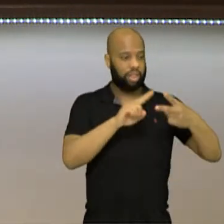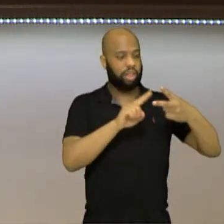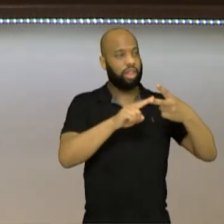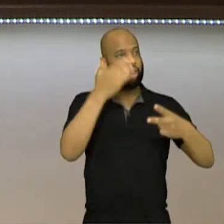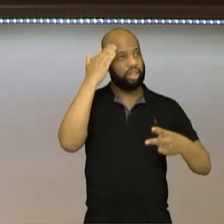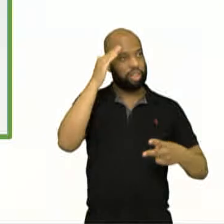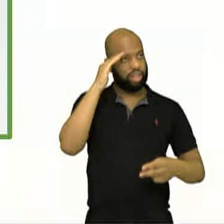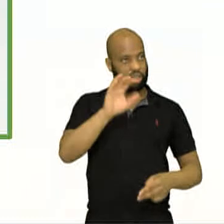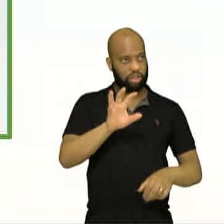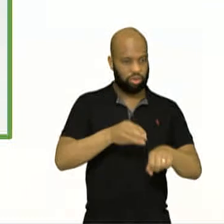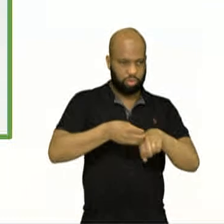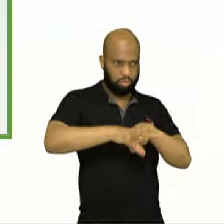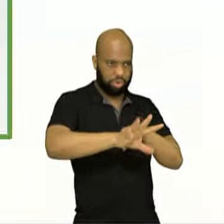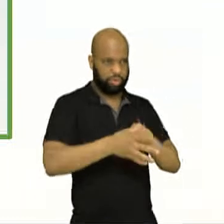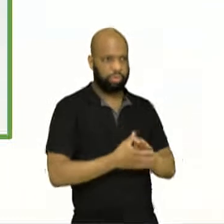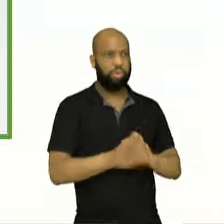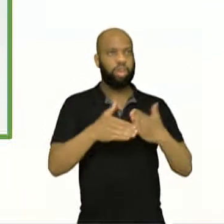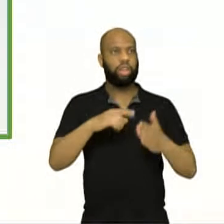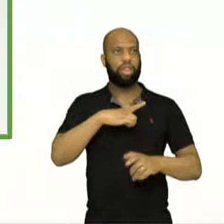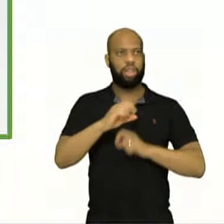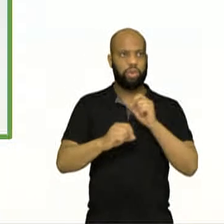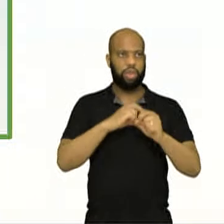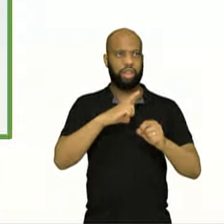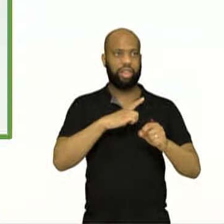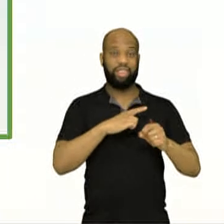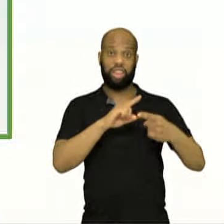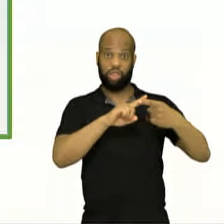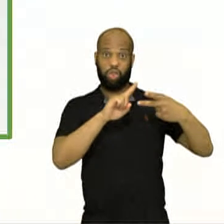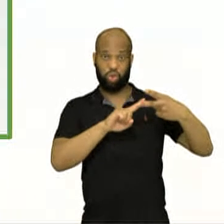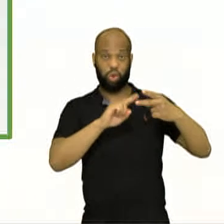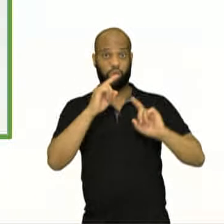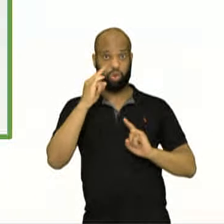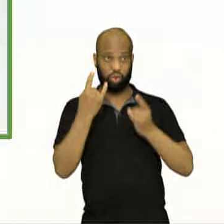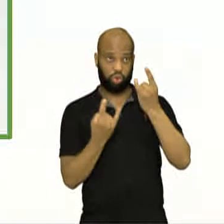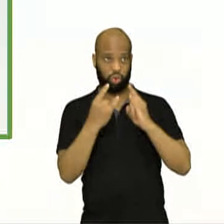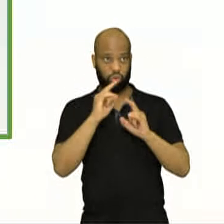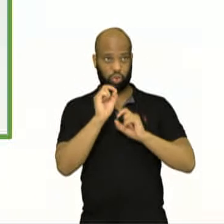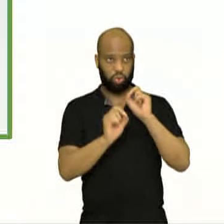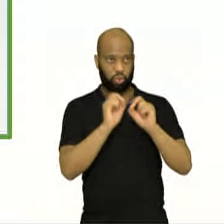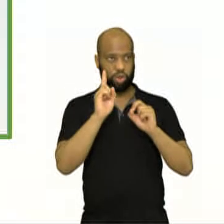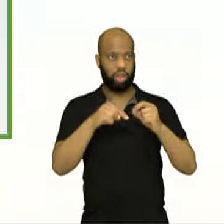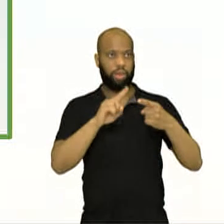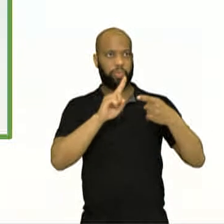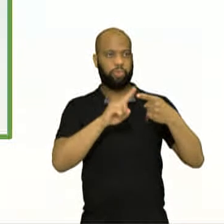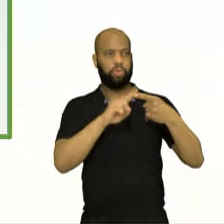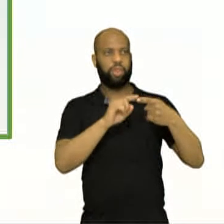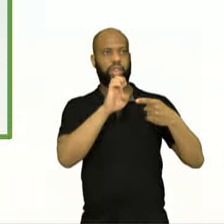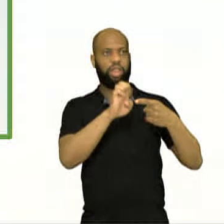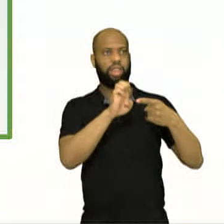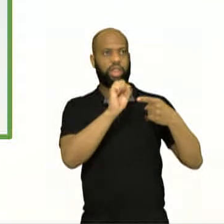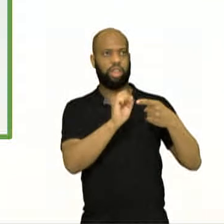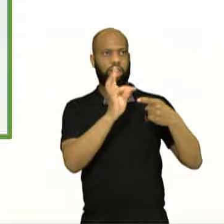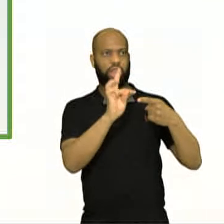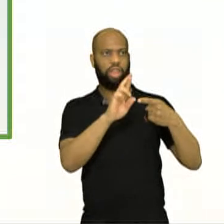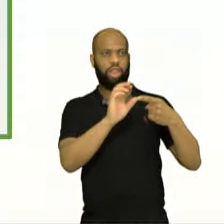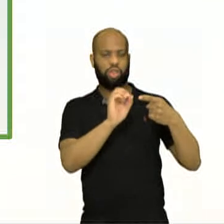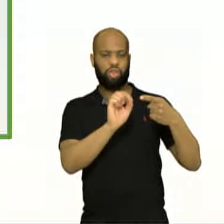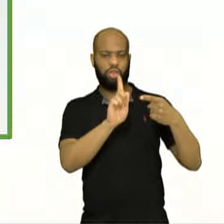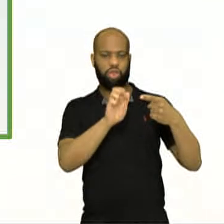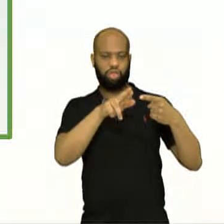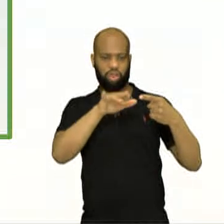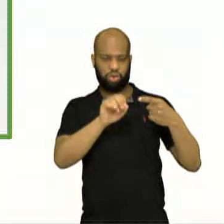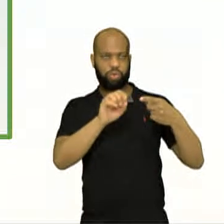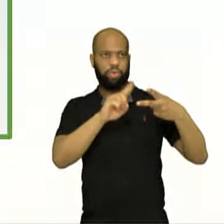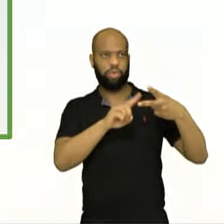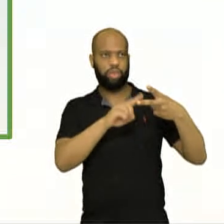essa orientação. O estrogênio e as progestinas, medicamentos semelhantes ao hormônio progesterona, que é aquele que está relacionado ao ciclo